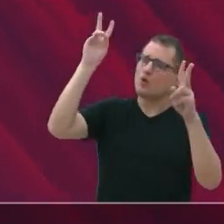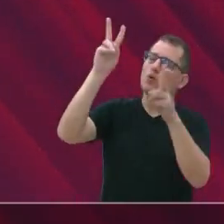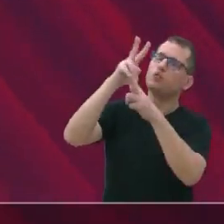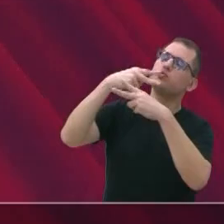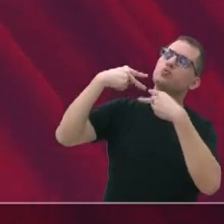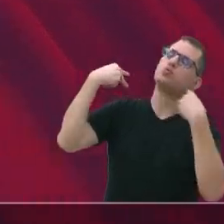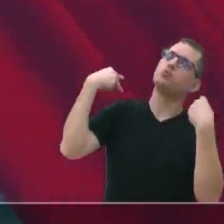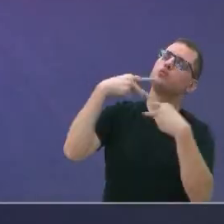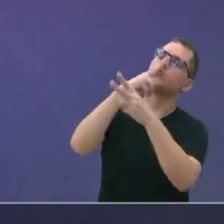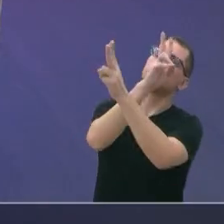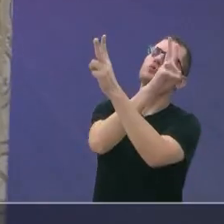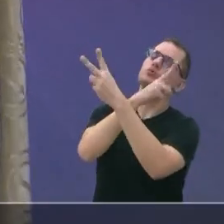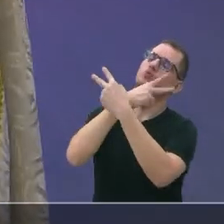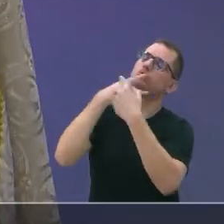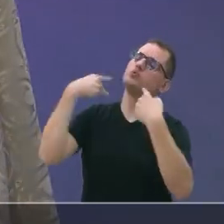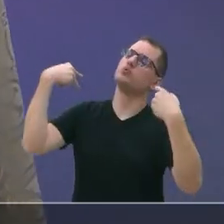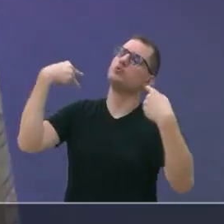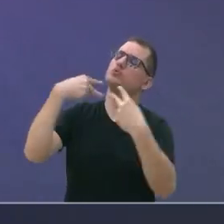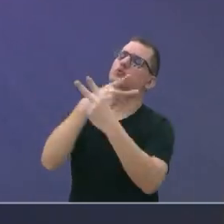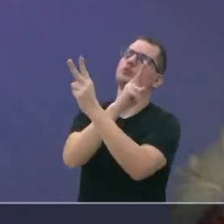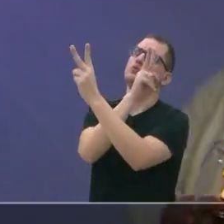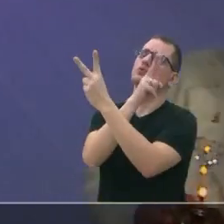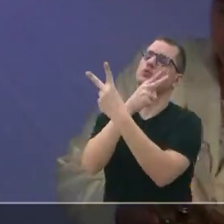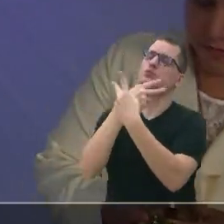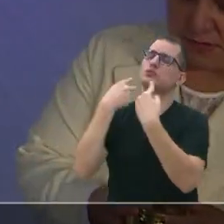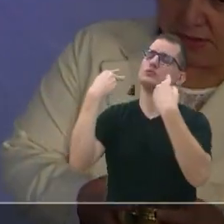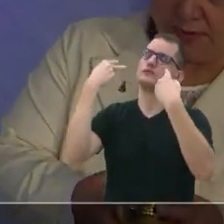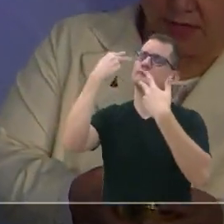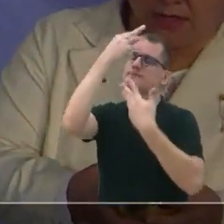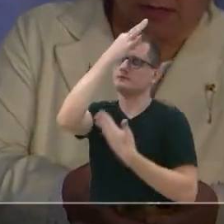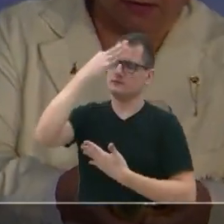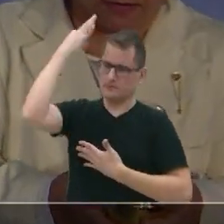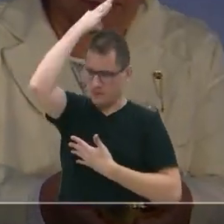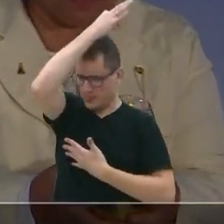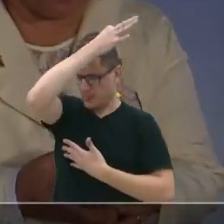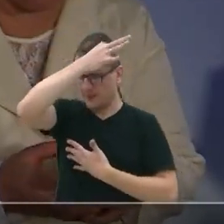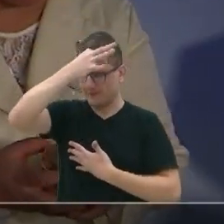Espírito, sopra Espírito, sopra